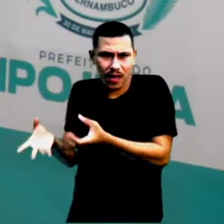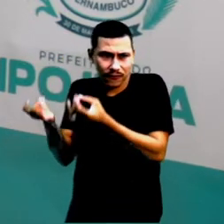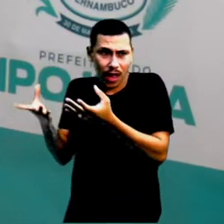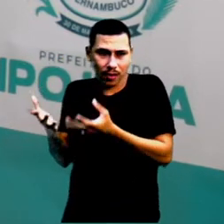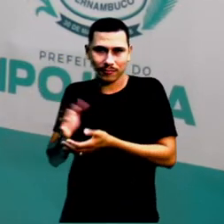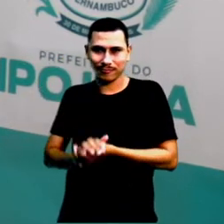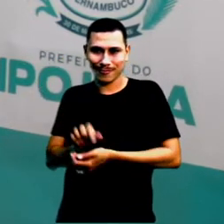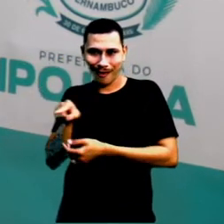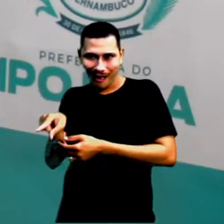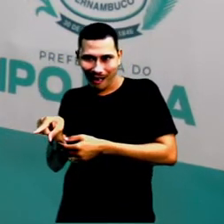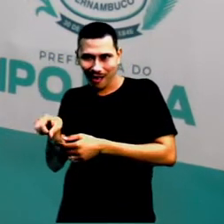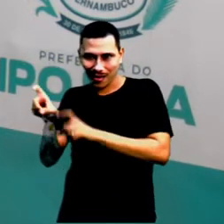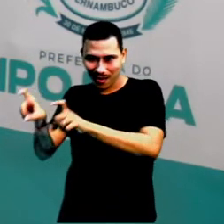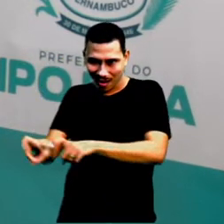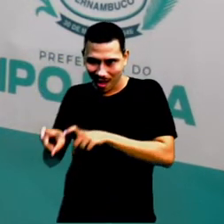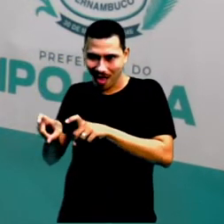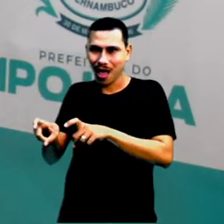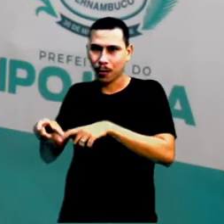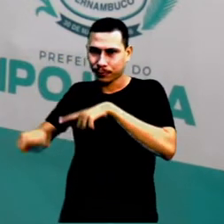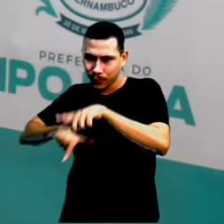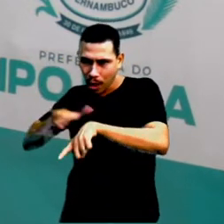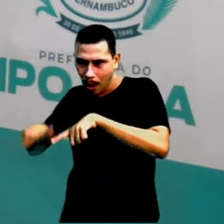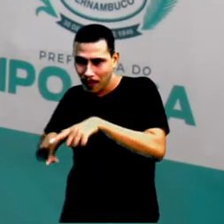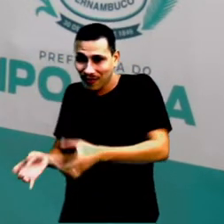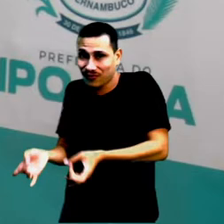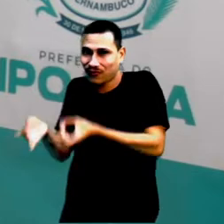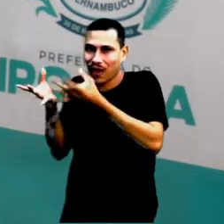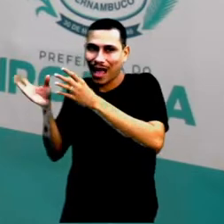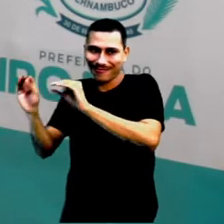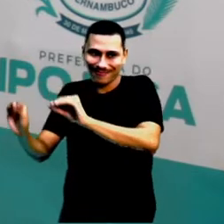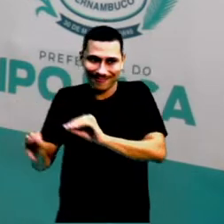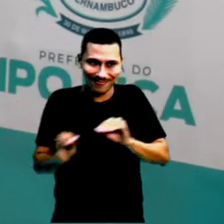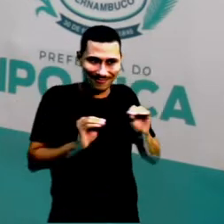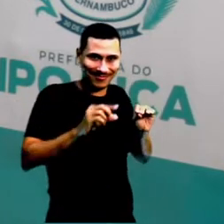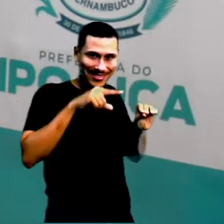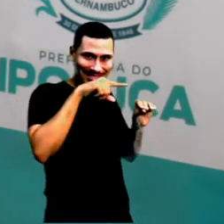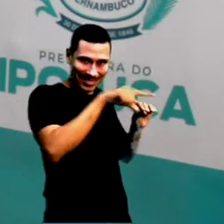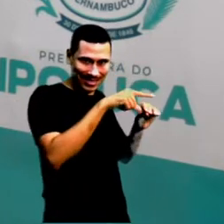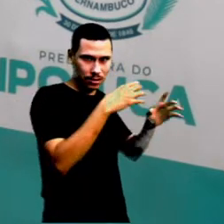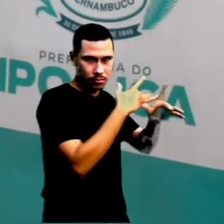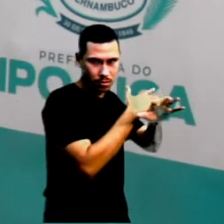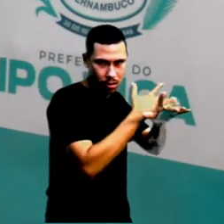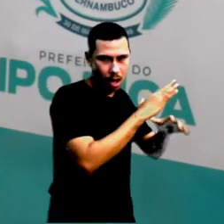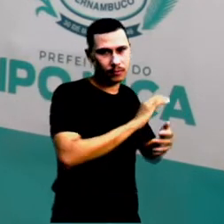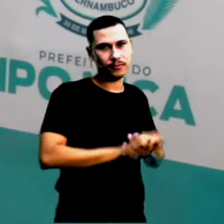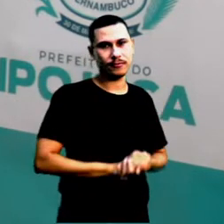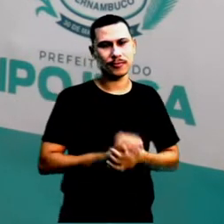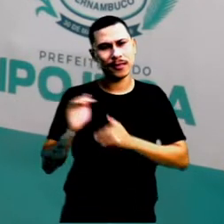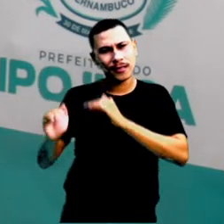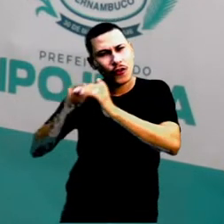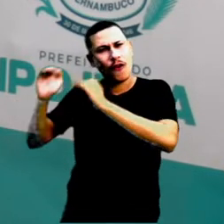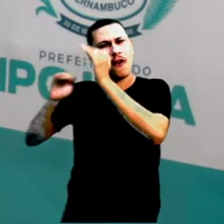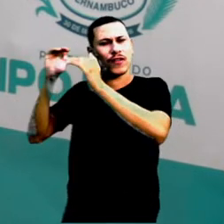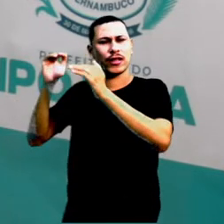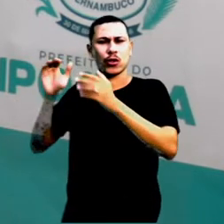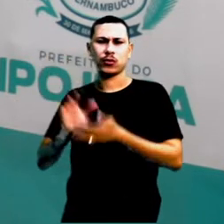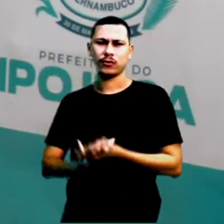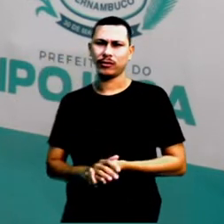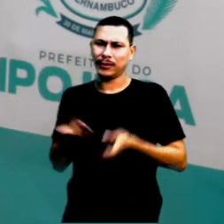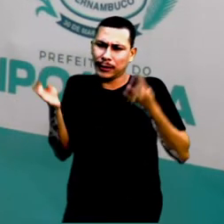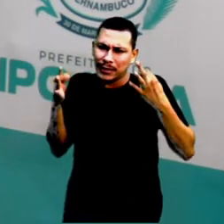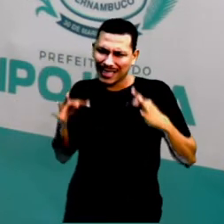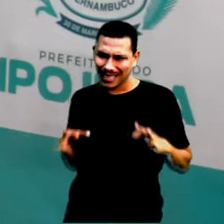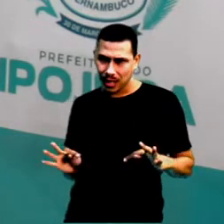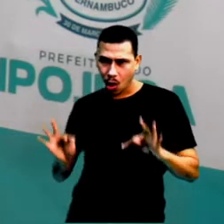E com o crescimento da população, foram desenvolvidas técnicas para